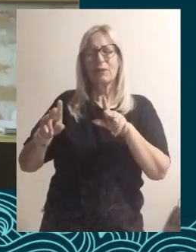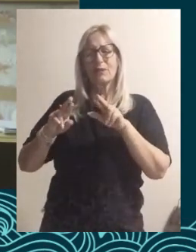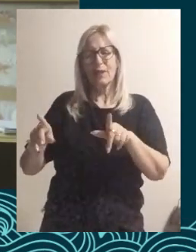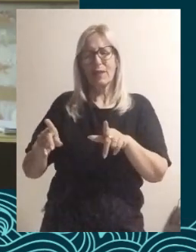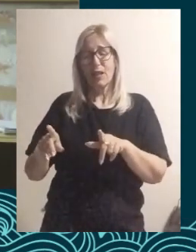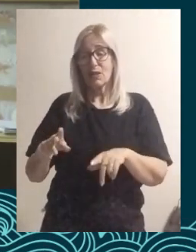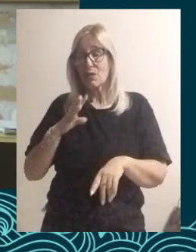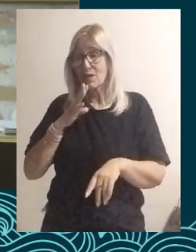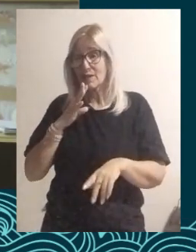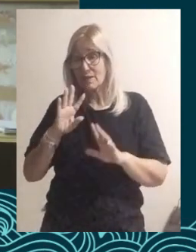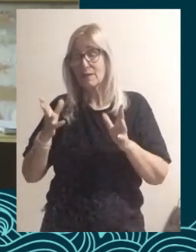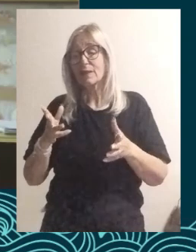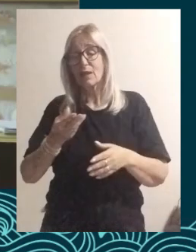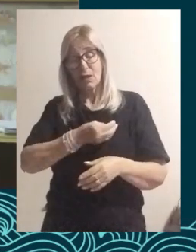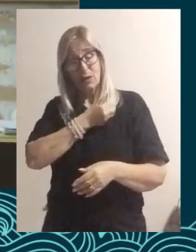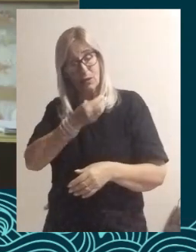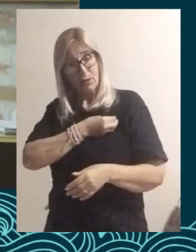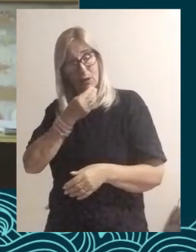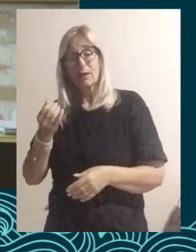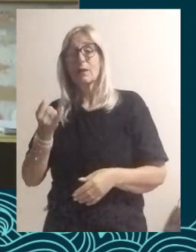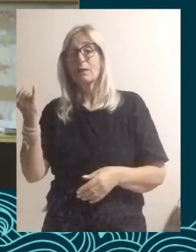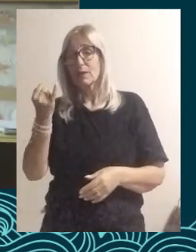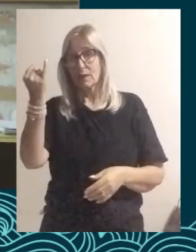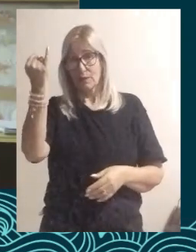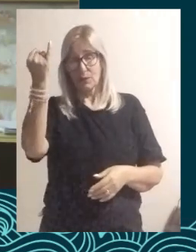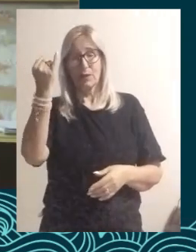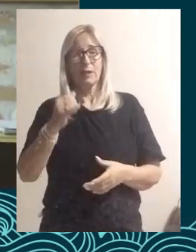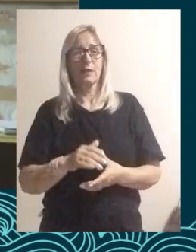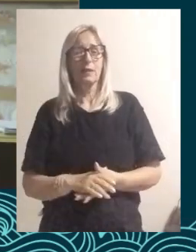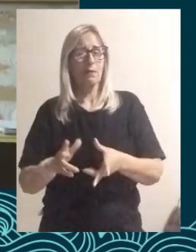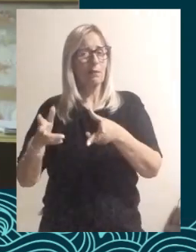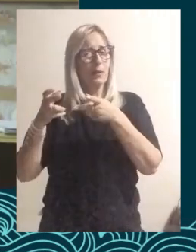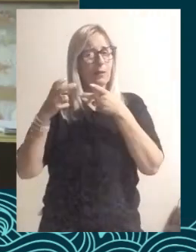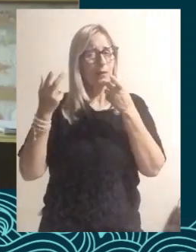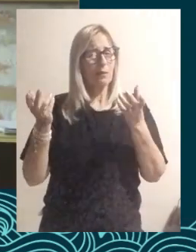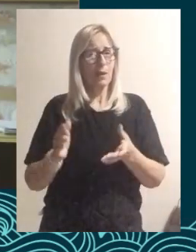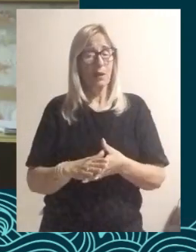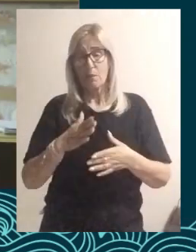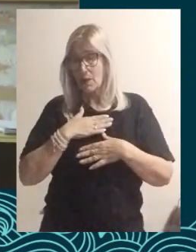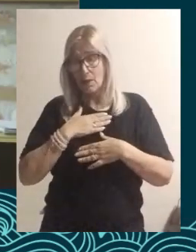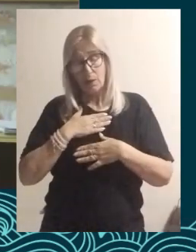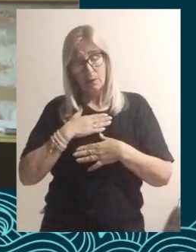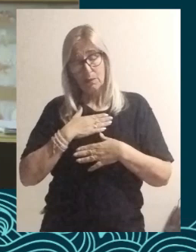gente mesmo, né? Assim, reconhecer o quanto que a nossa vida é importante, né?